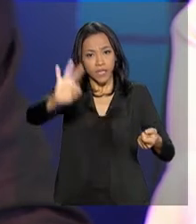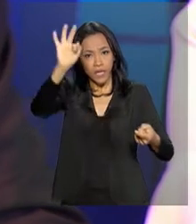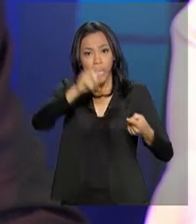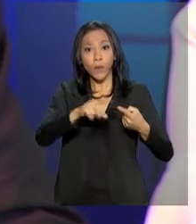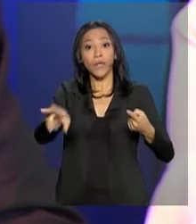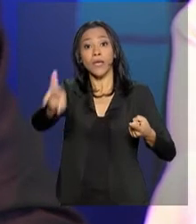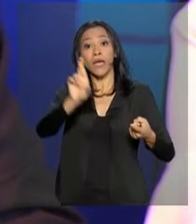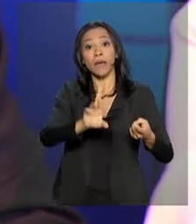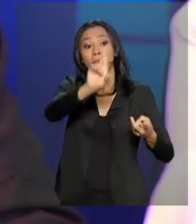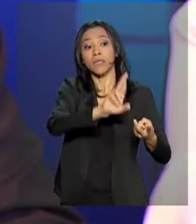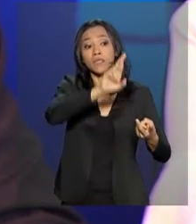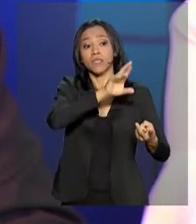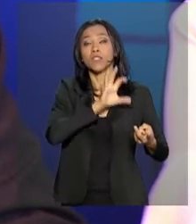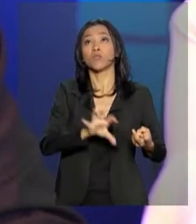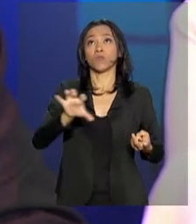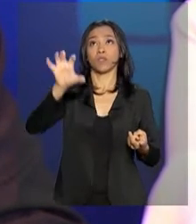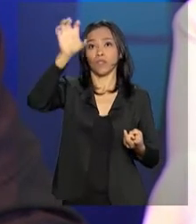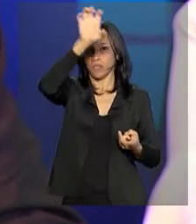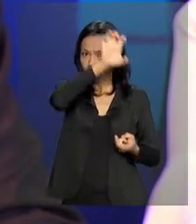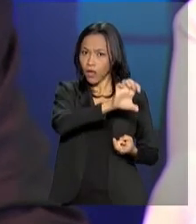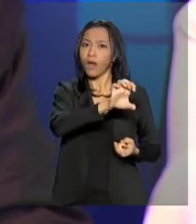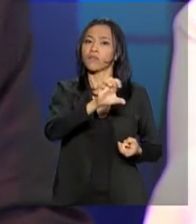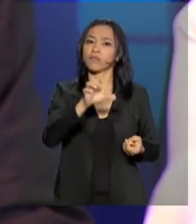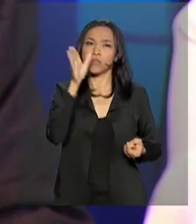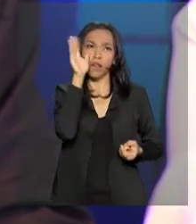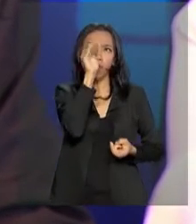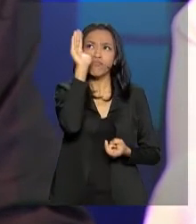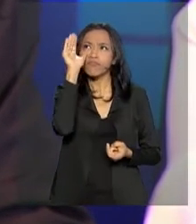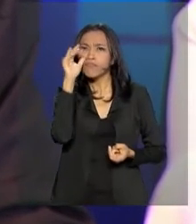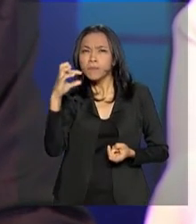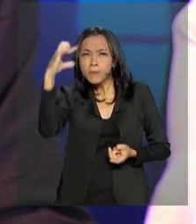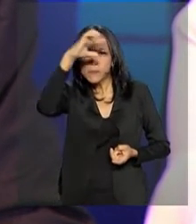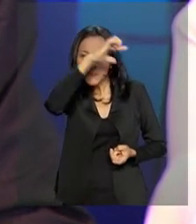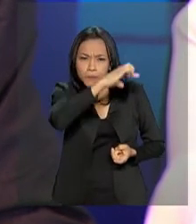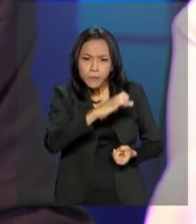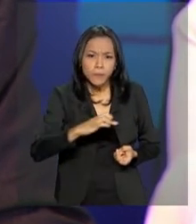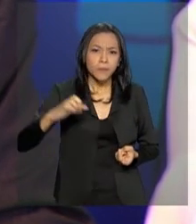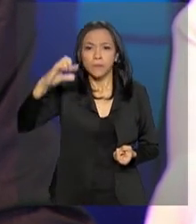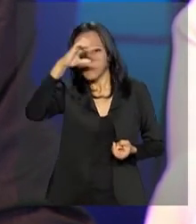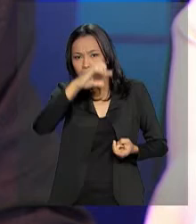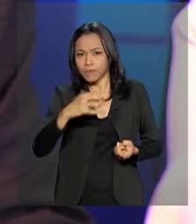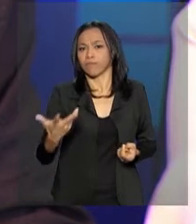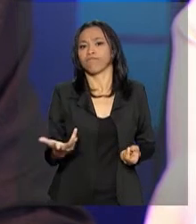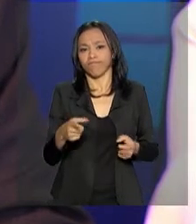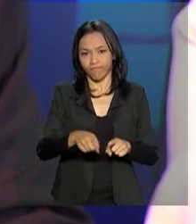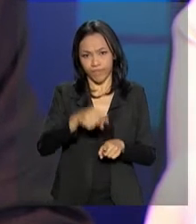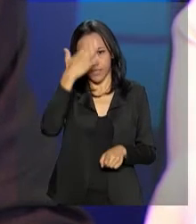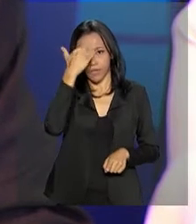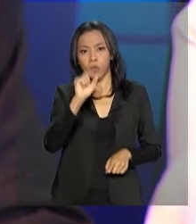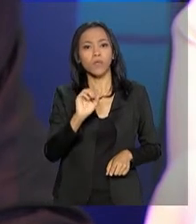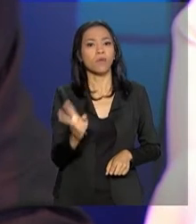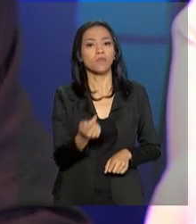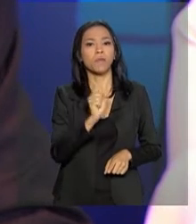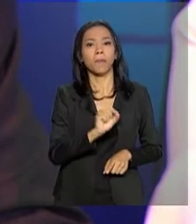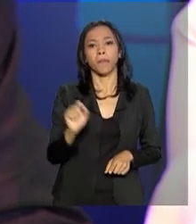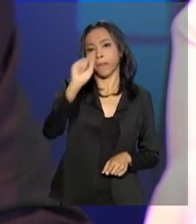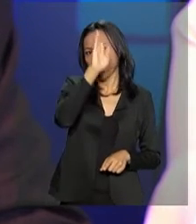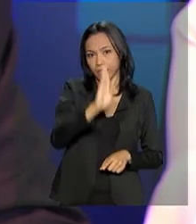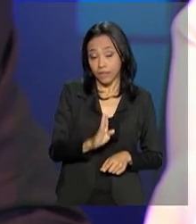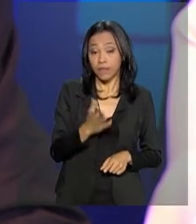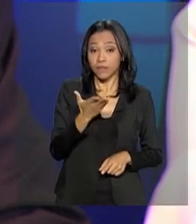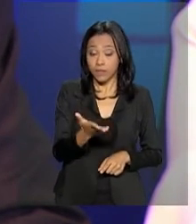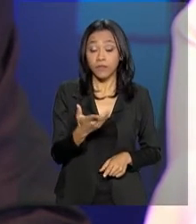cada um dos estados, estava fazendo, ir na própria Polícia Federal com o seu centro também de